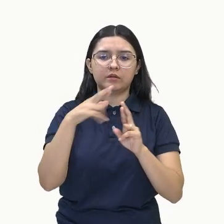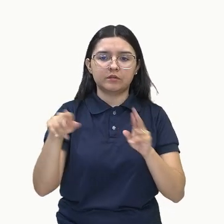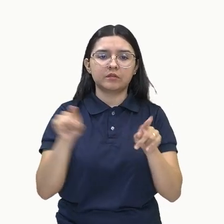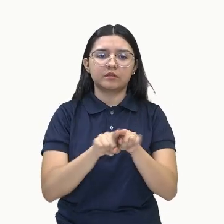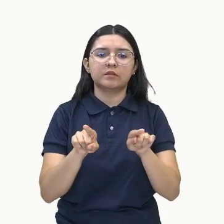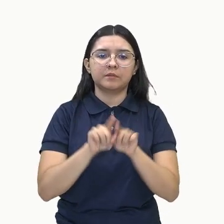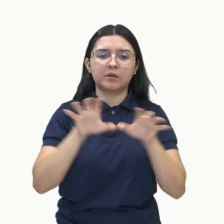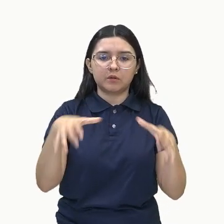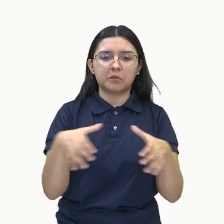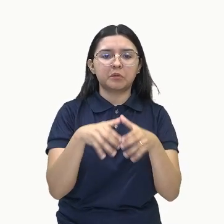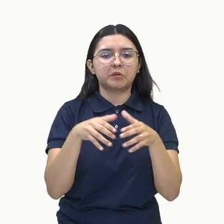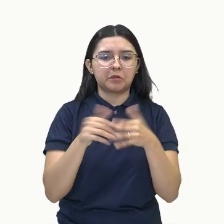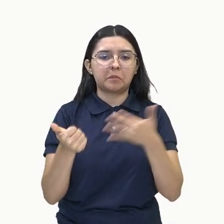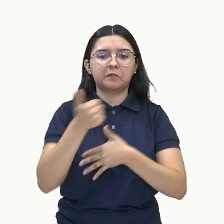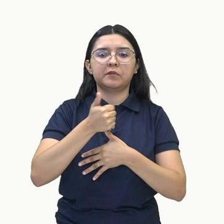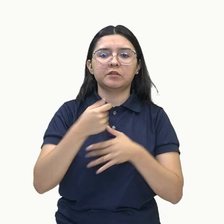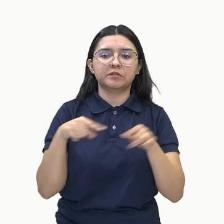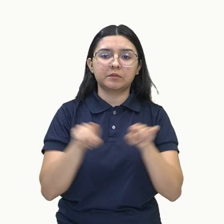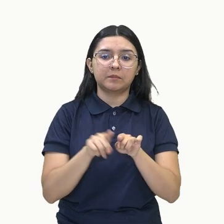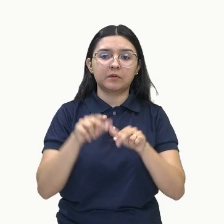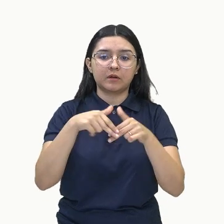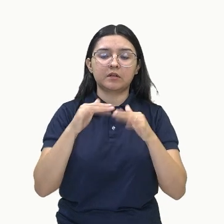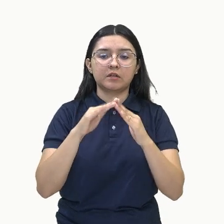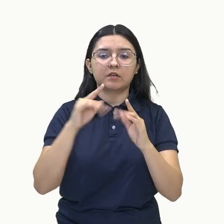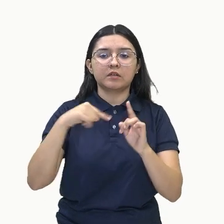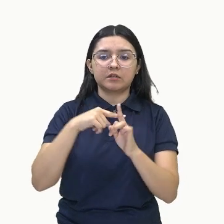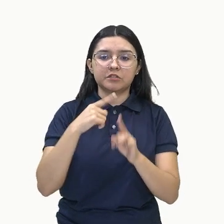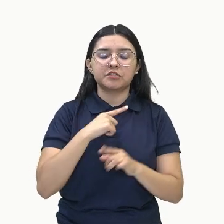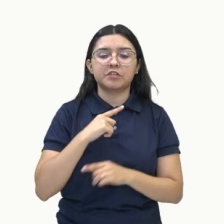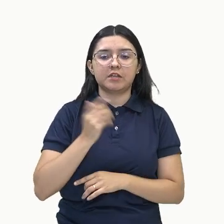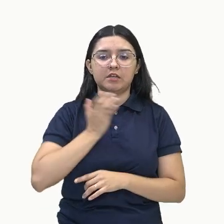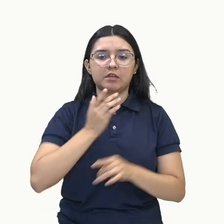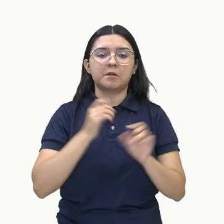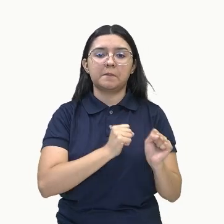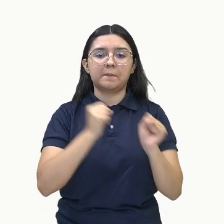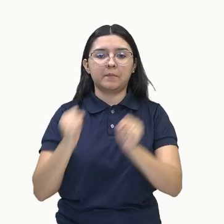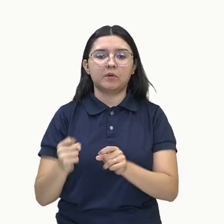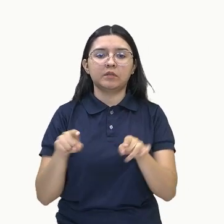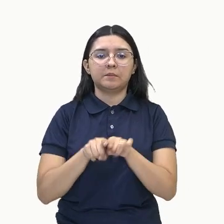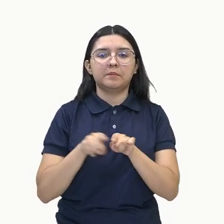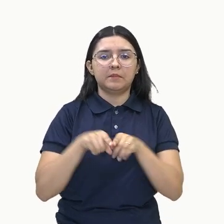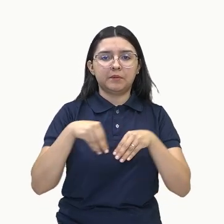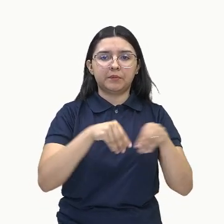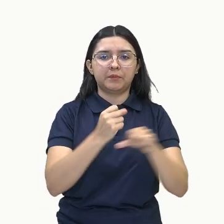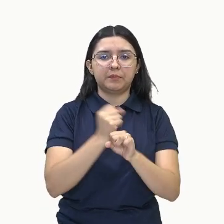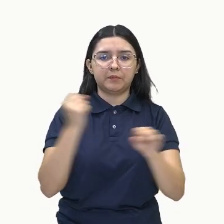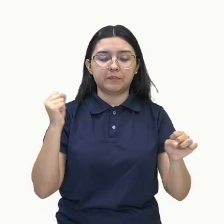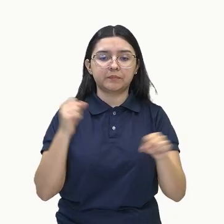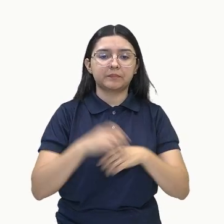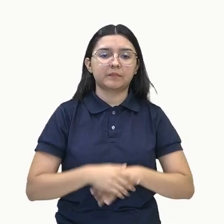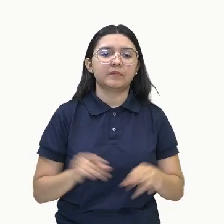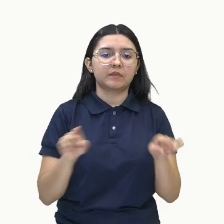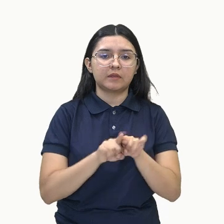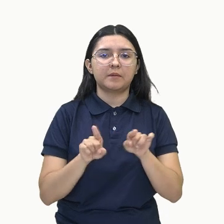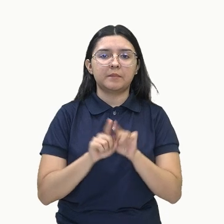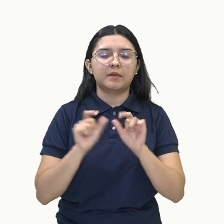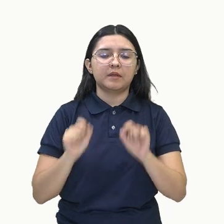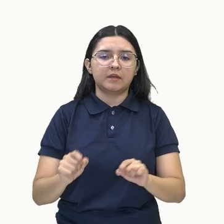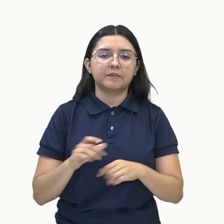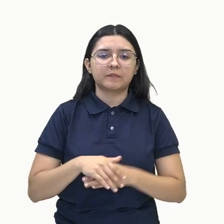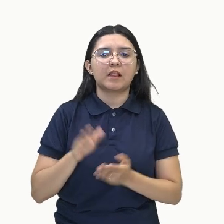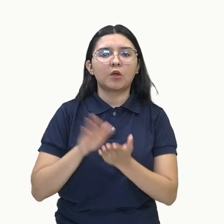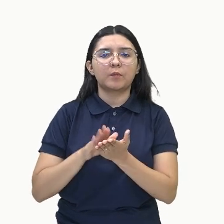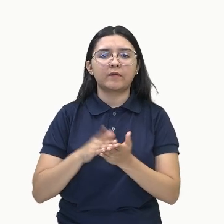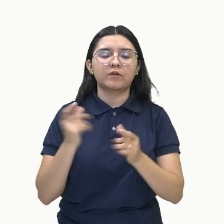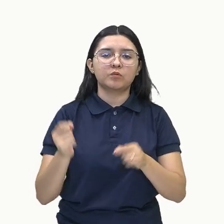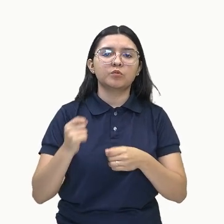uma classe privilegiada, uma vez que a igreja detinha riqueza, poder e terras, além de cobrar o